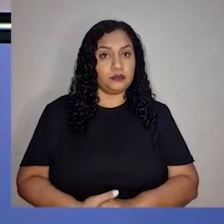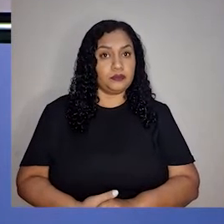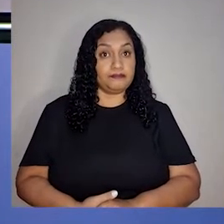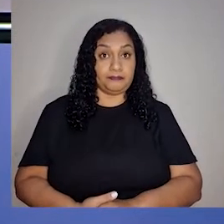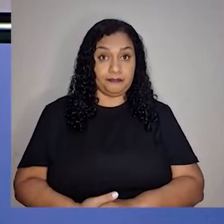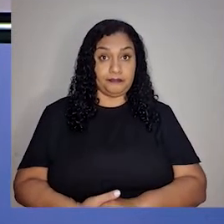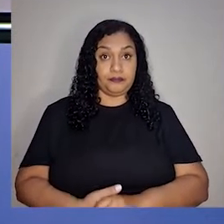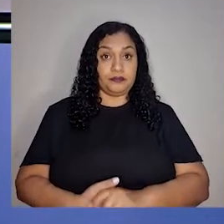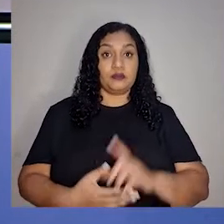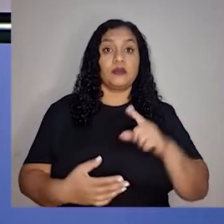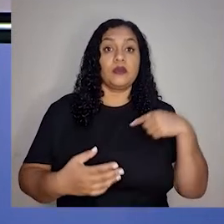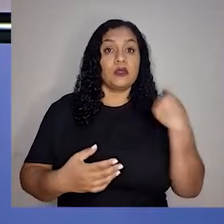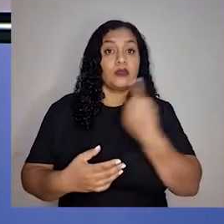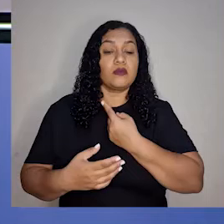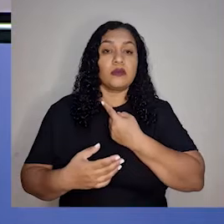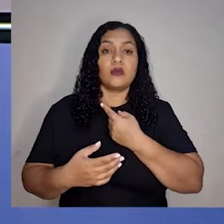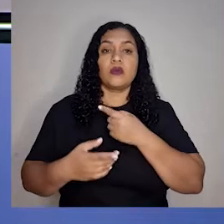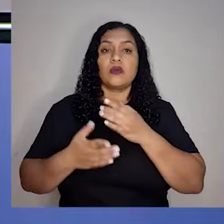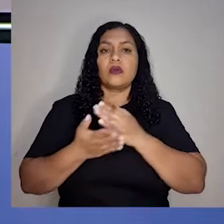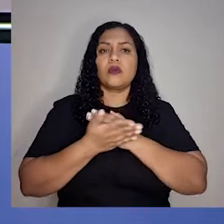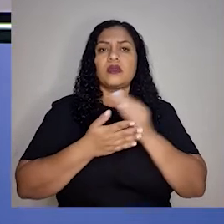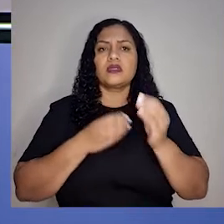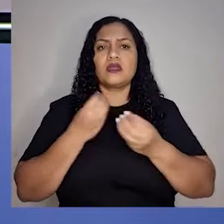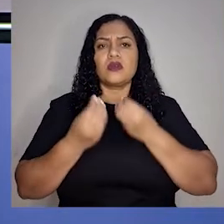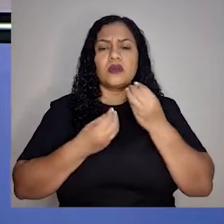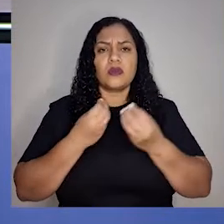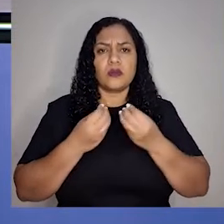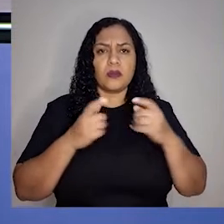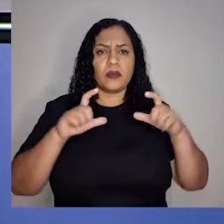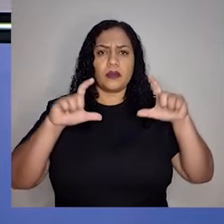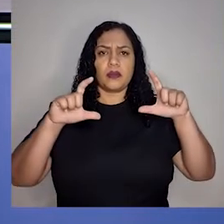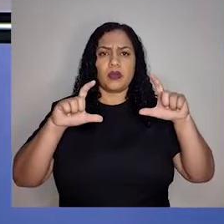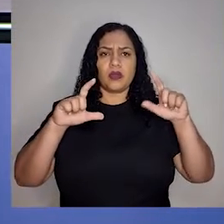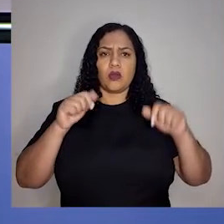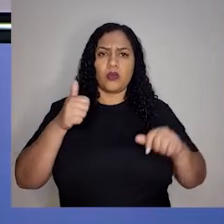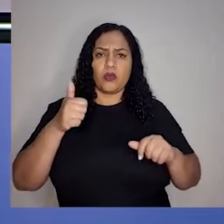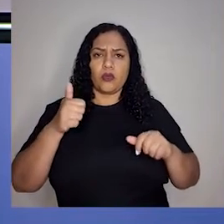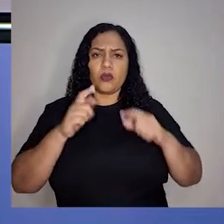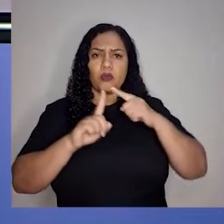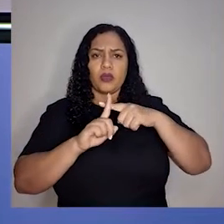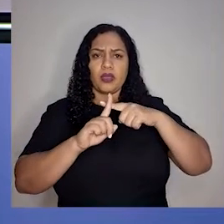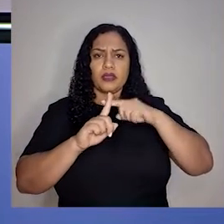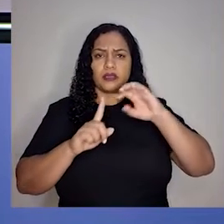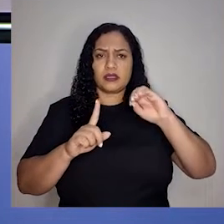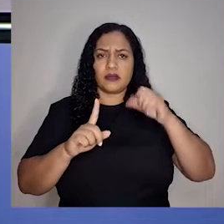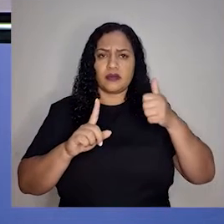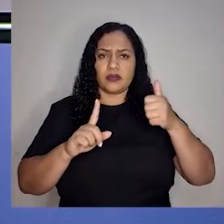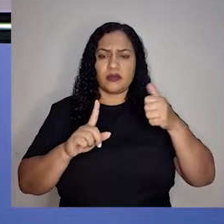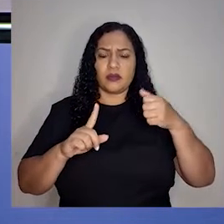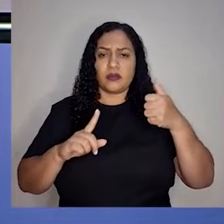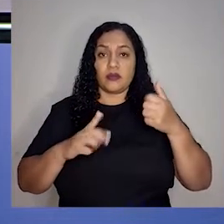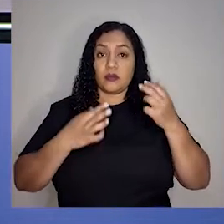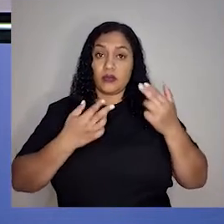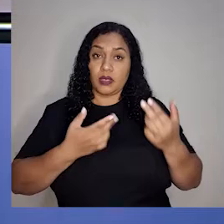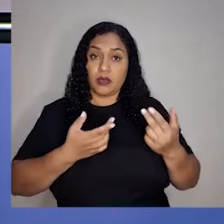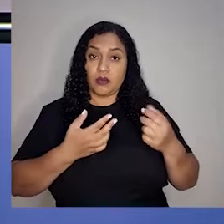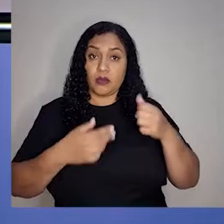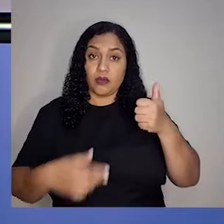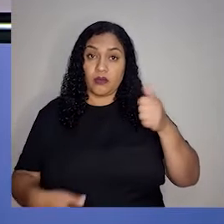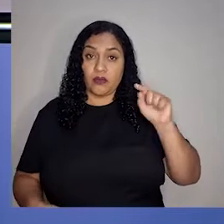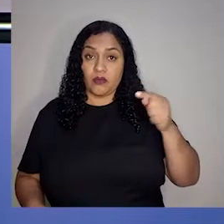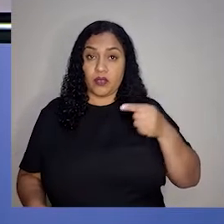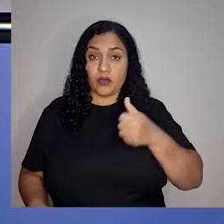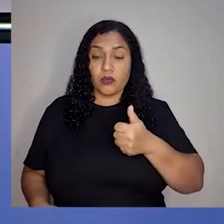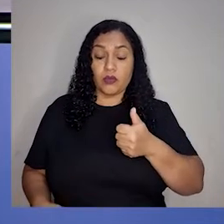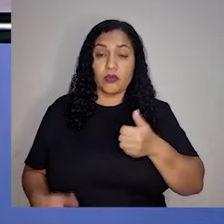gente então a gente começa resolvendo parênteses 1 + 0,1 é igual a 1,1